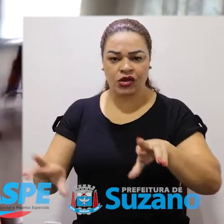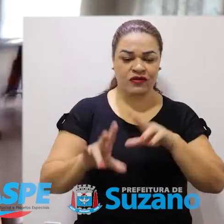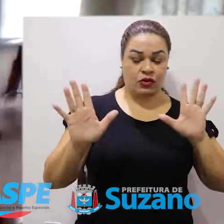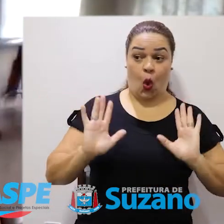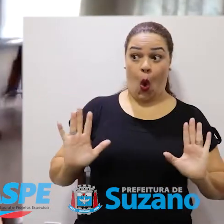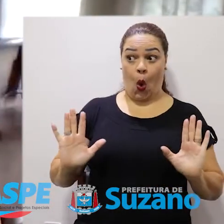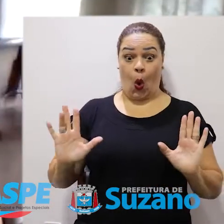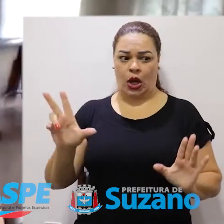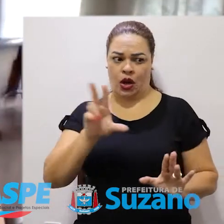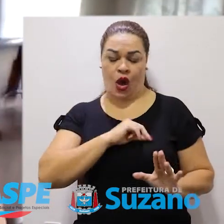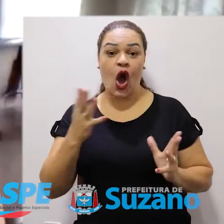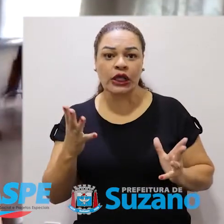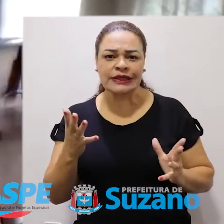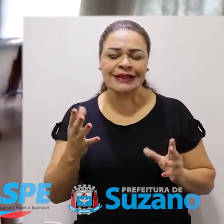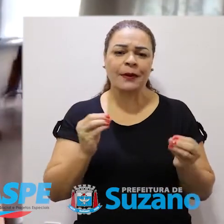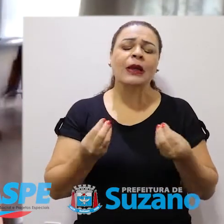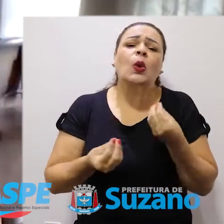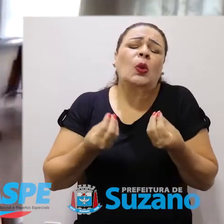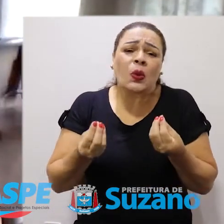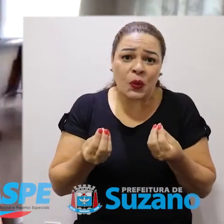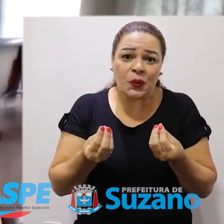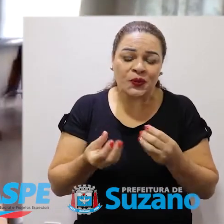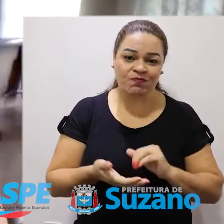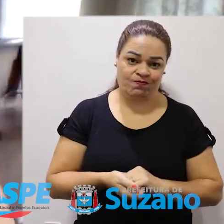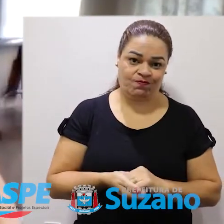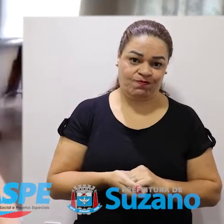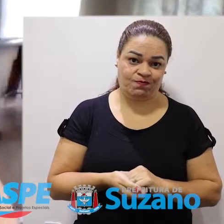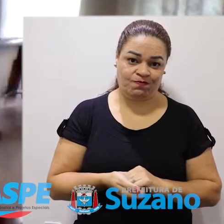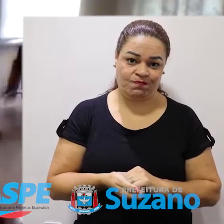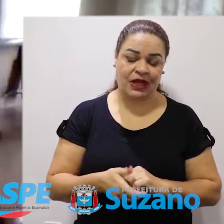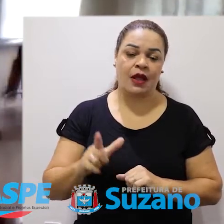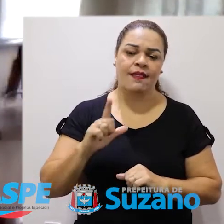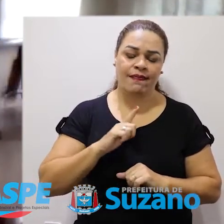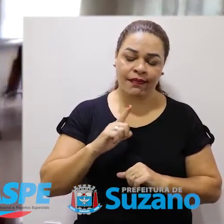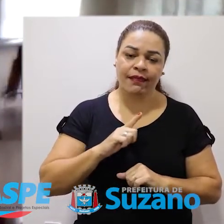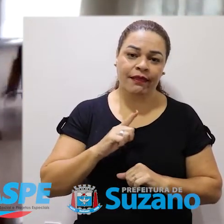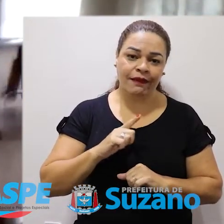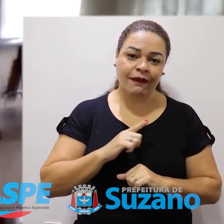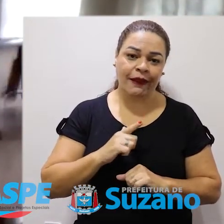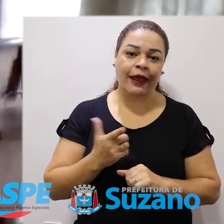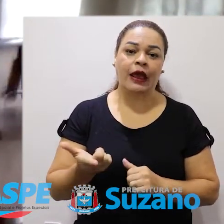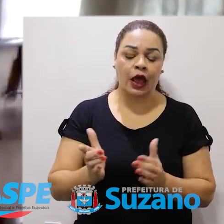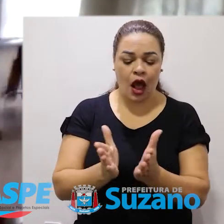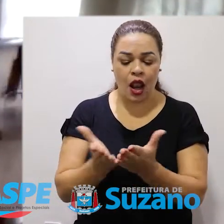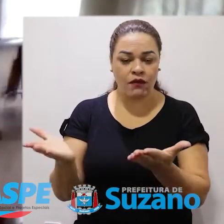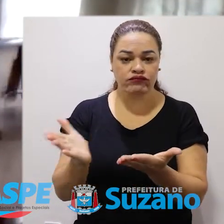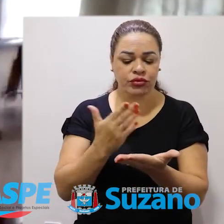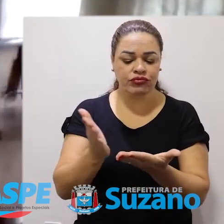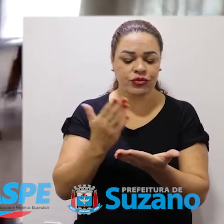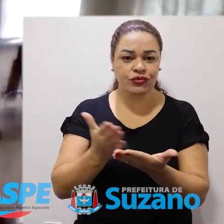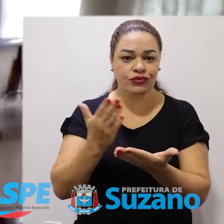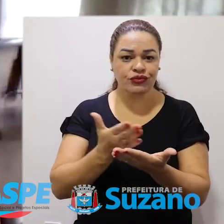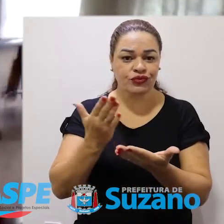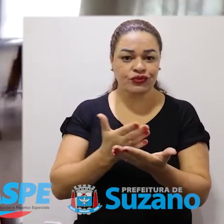Nossa, Cláudia, o que você está dizendo? Estou dizendo o quê? Muitas vezes, né, tem muitos livros que são livros traduzidos